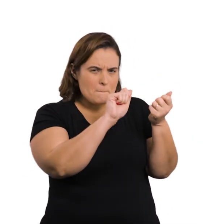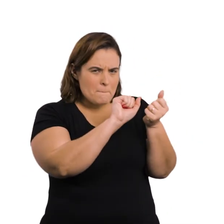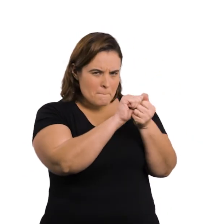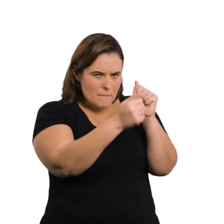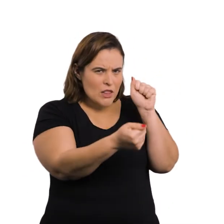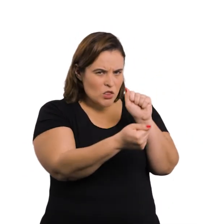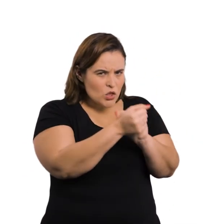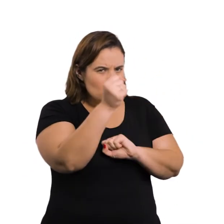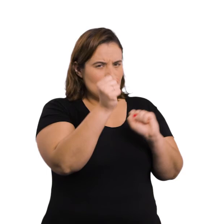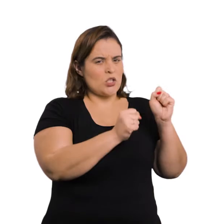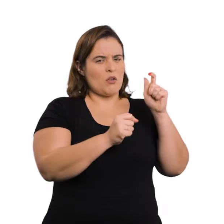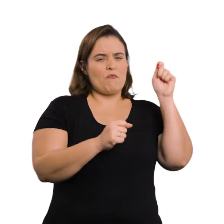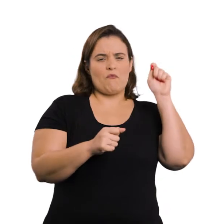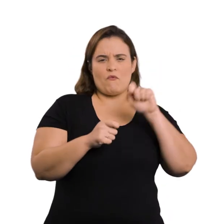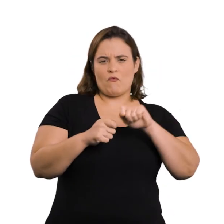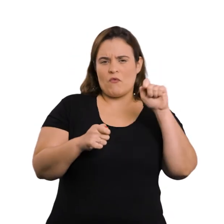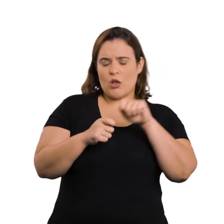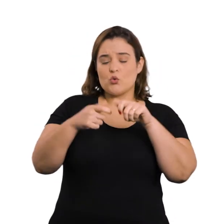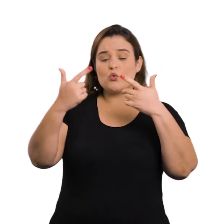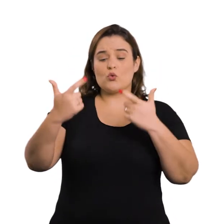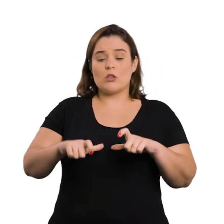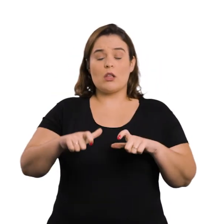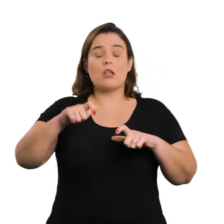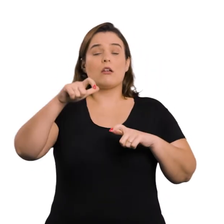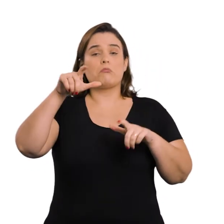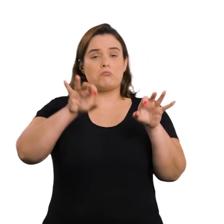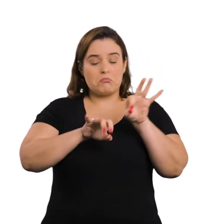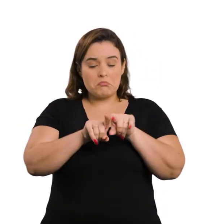dos postos de trabalho, da organização do